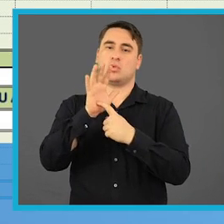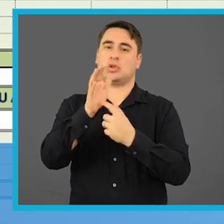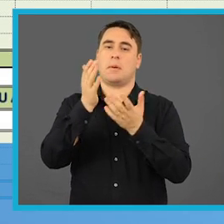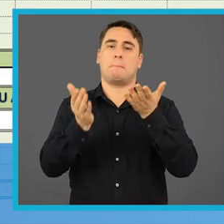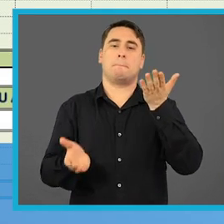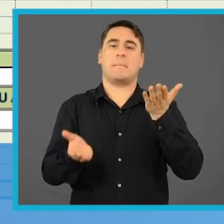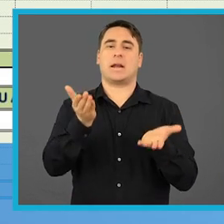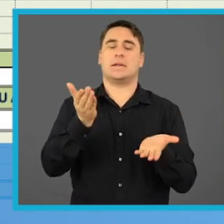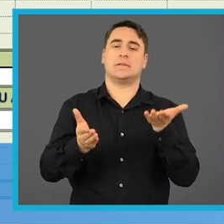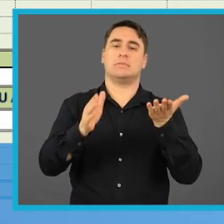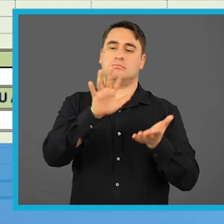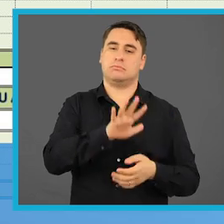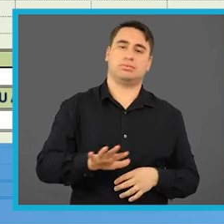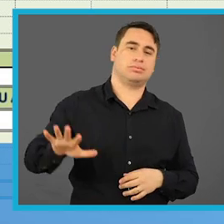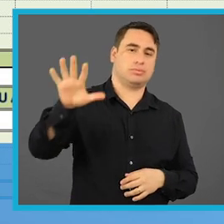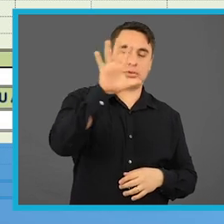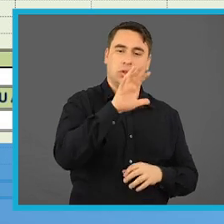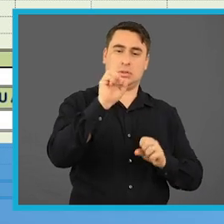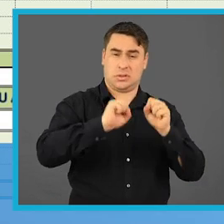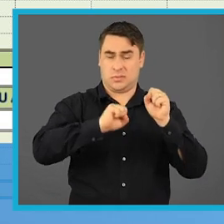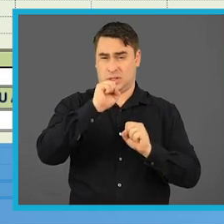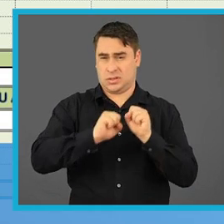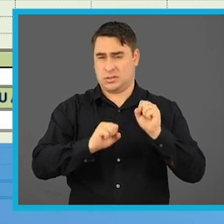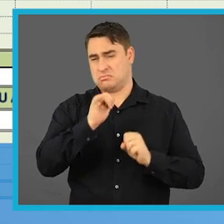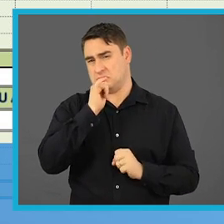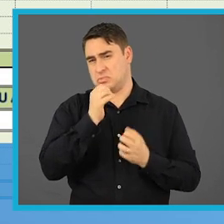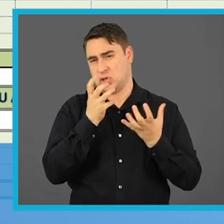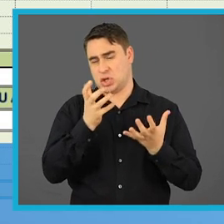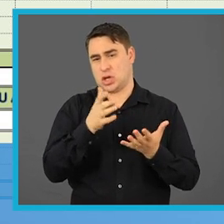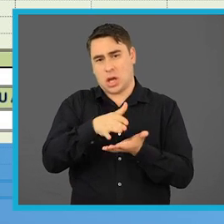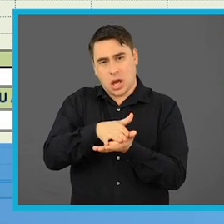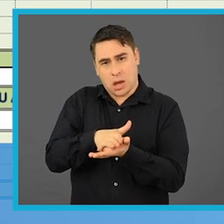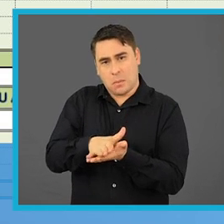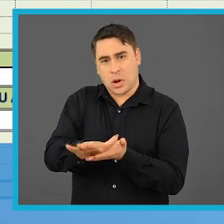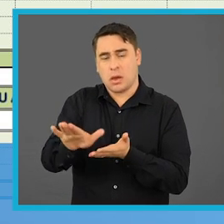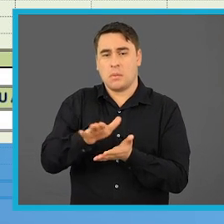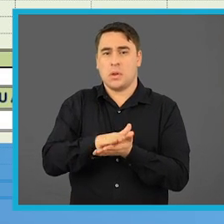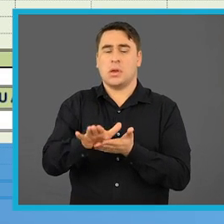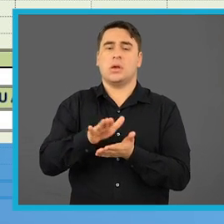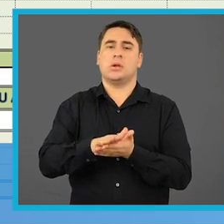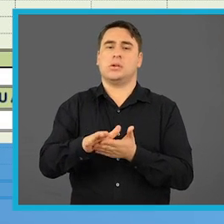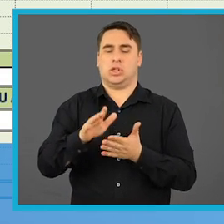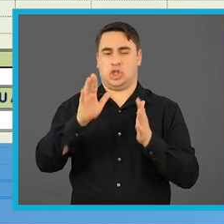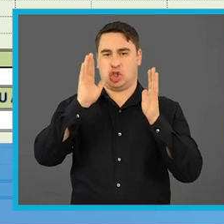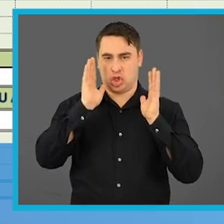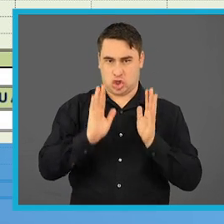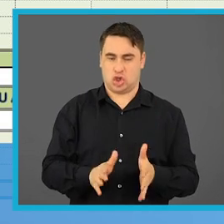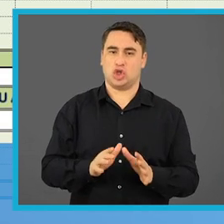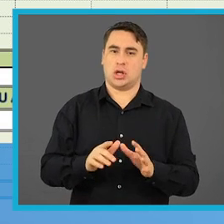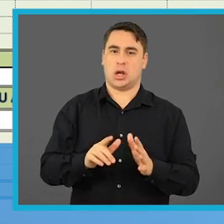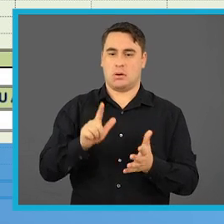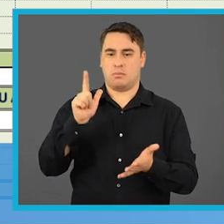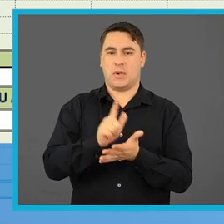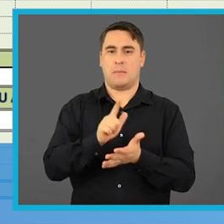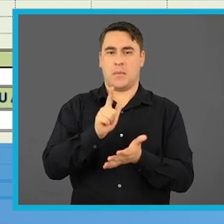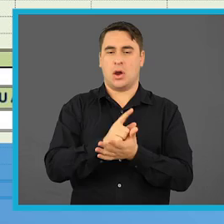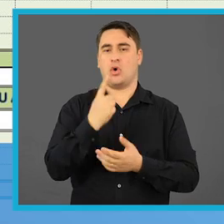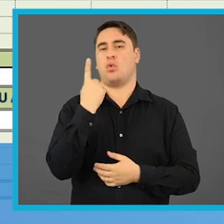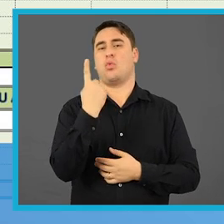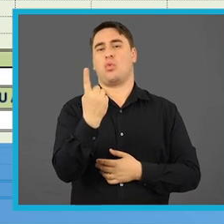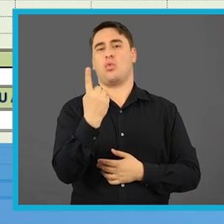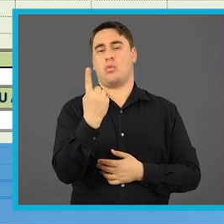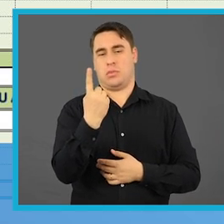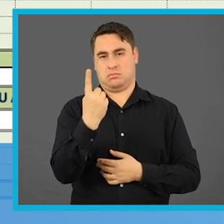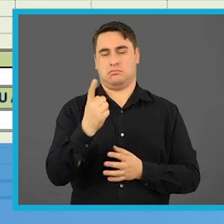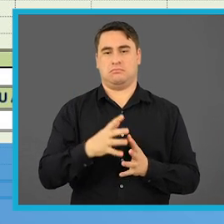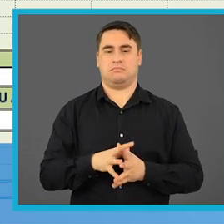um balanço geral da empresa. Se você quiser imprimir, esse resumo ele já está configurado para